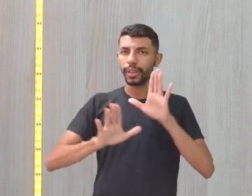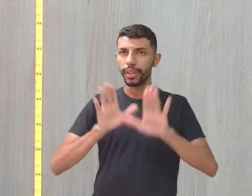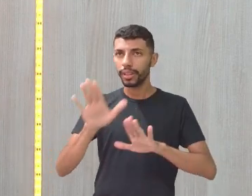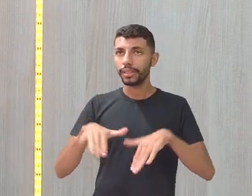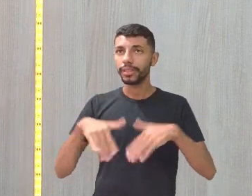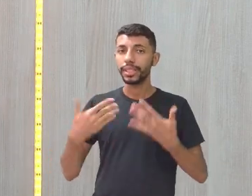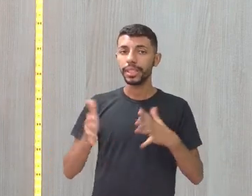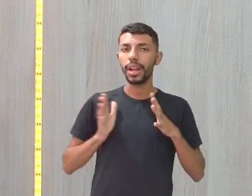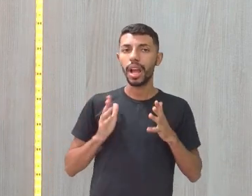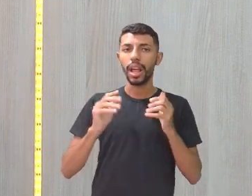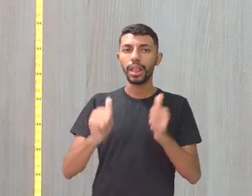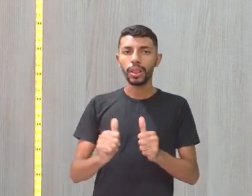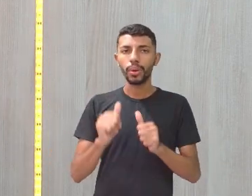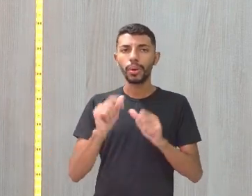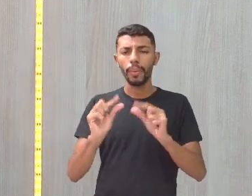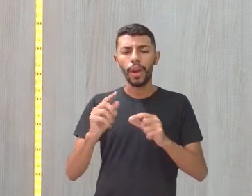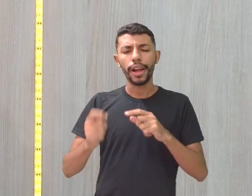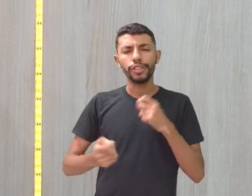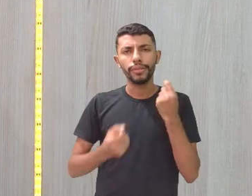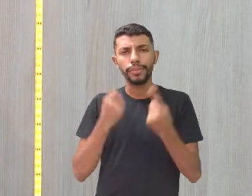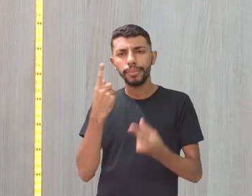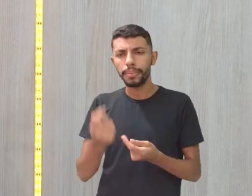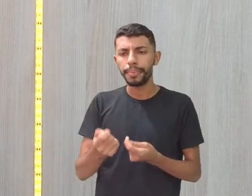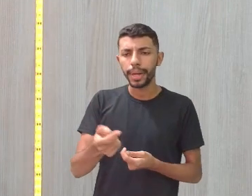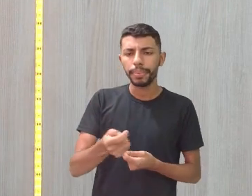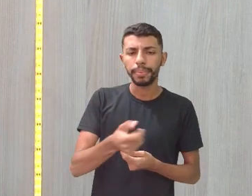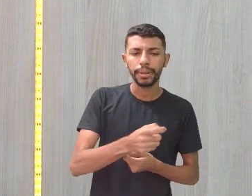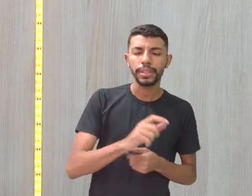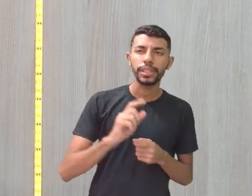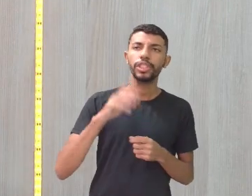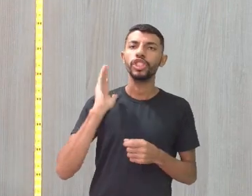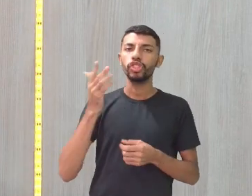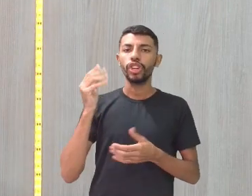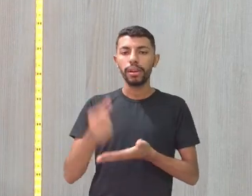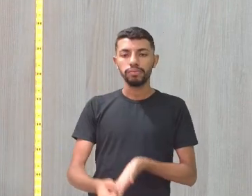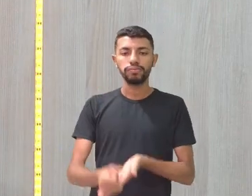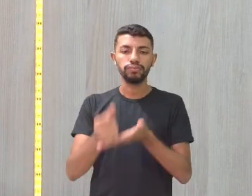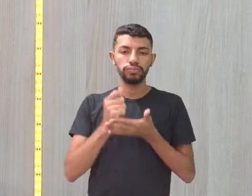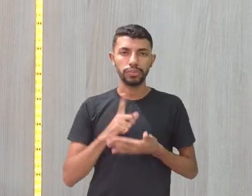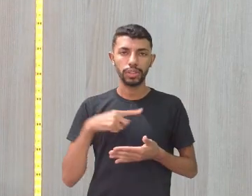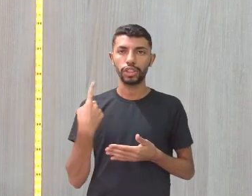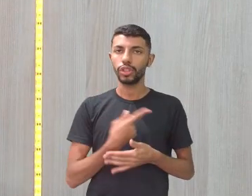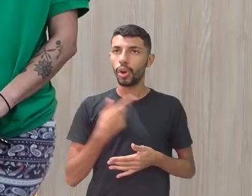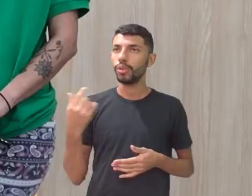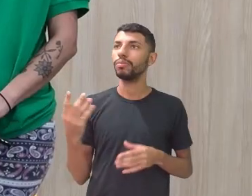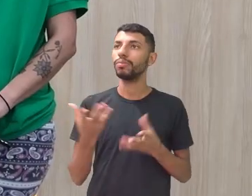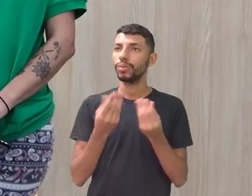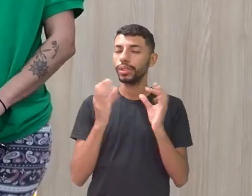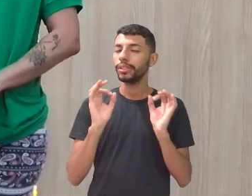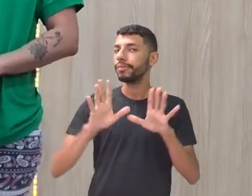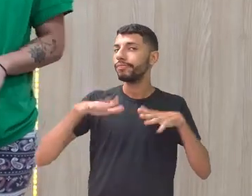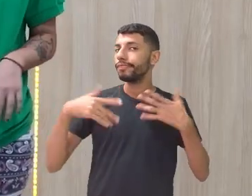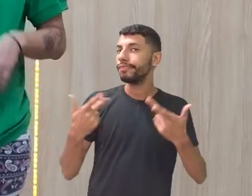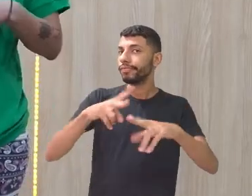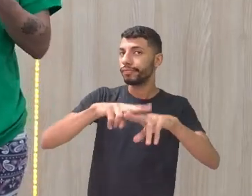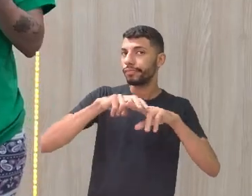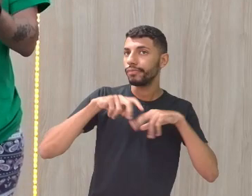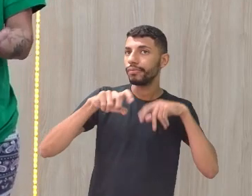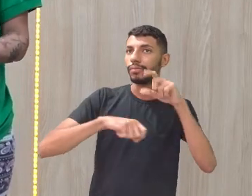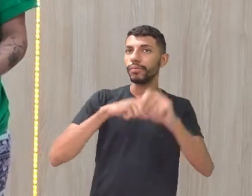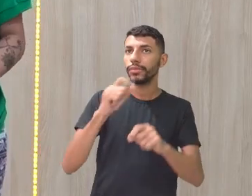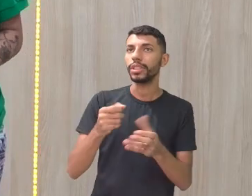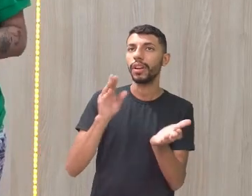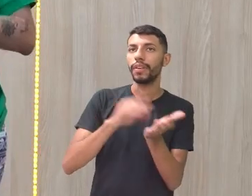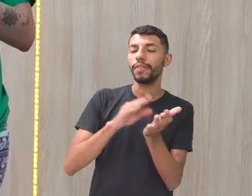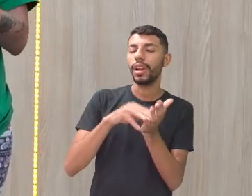pequenas atitudes que a gente faz no nosso lar já contribuem de uma forma gigante. Pois é, e por essa questão aí, né, da